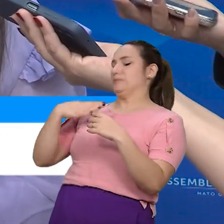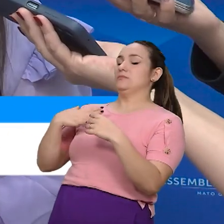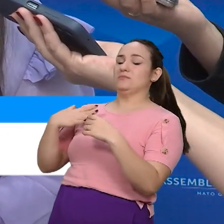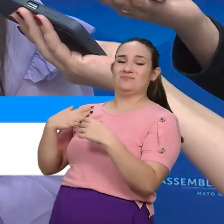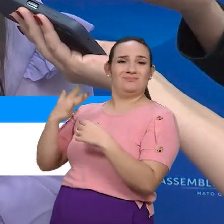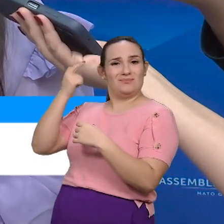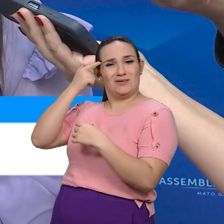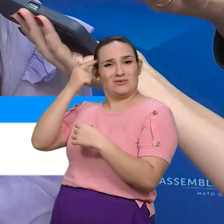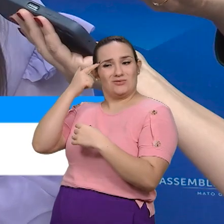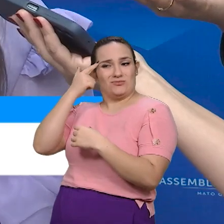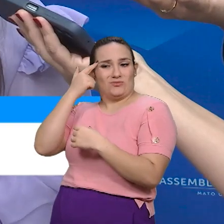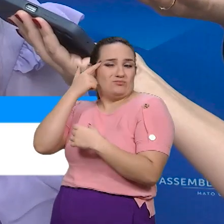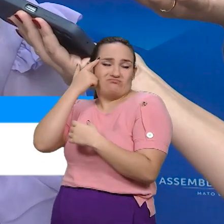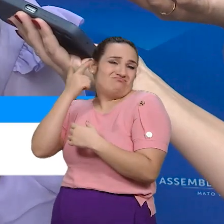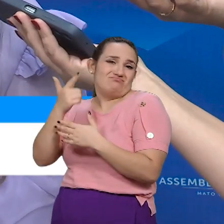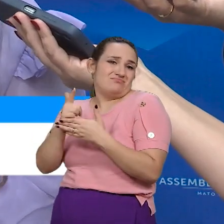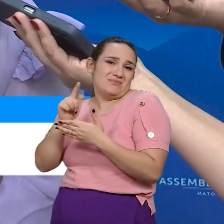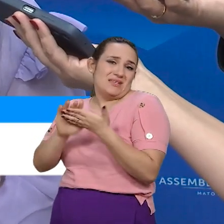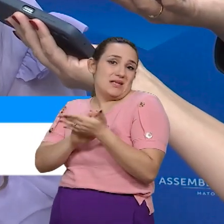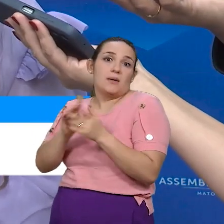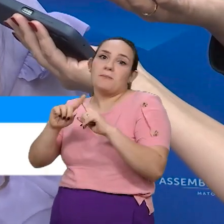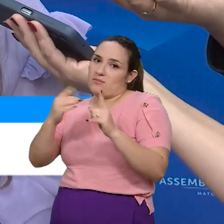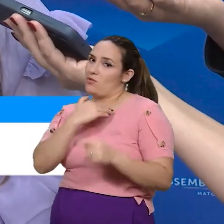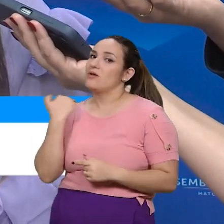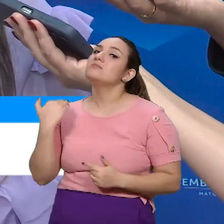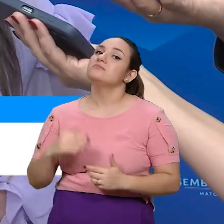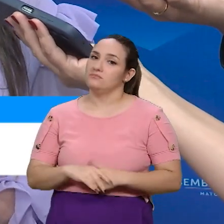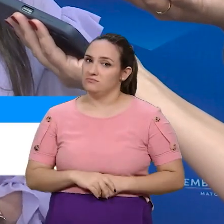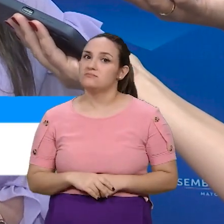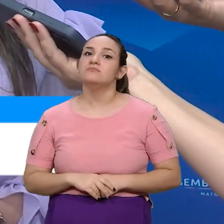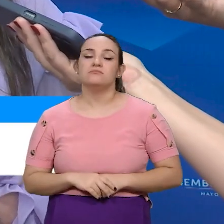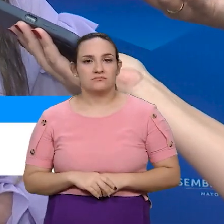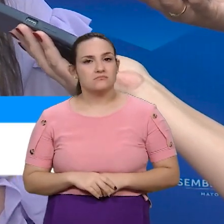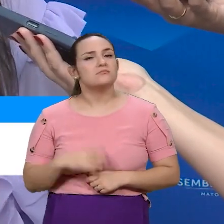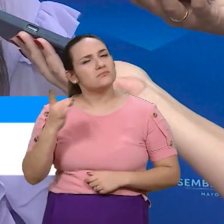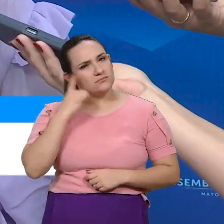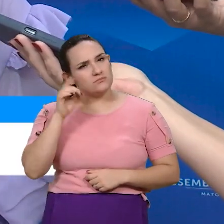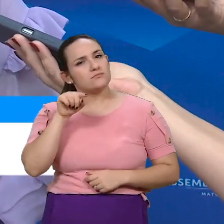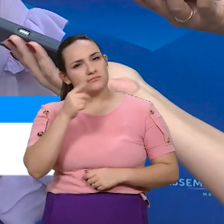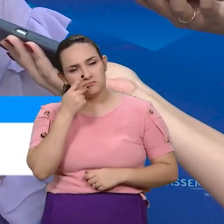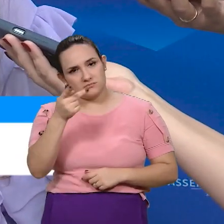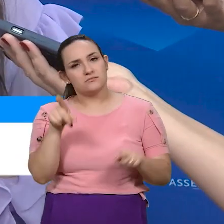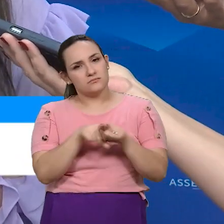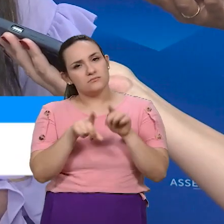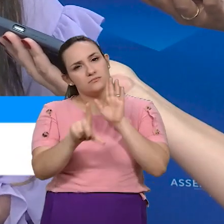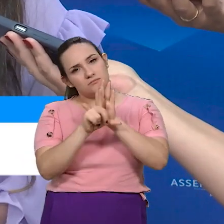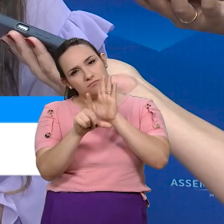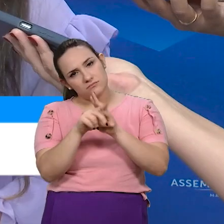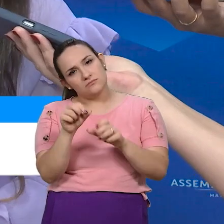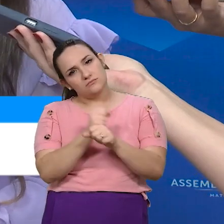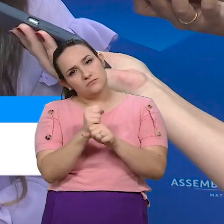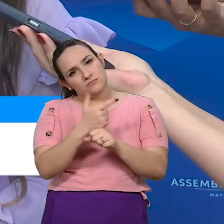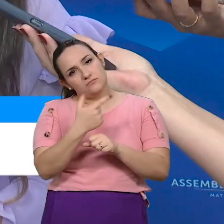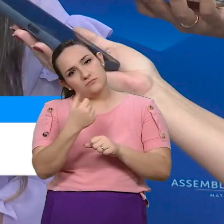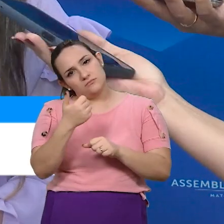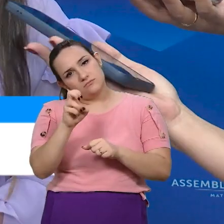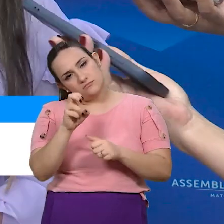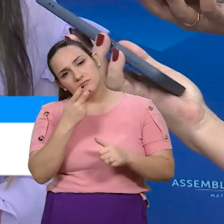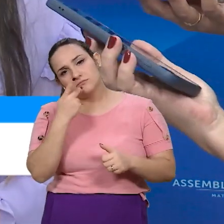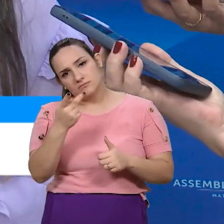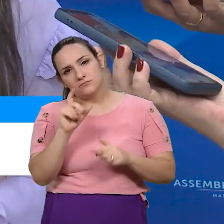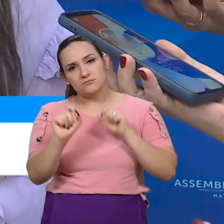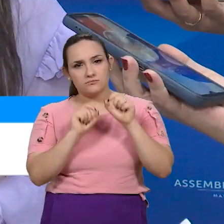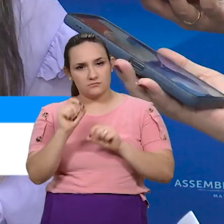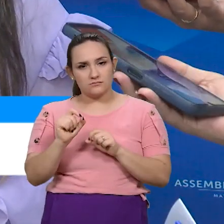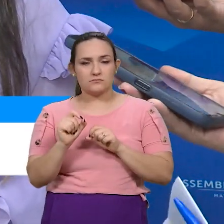ia acontecer e perderam as suas vidas, né? Certo, e deputada, a senhora também repercutiu uma lei de 2015